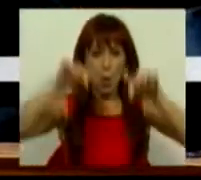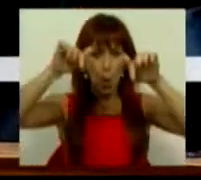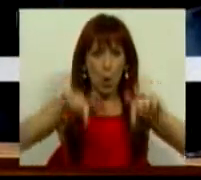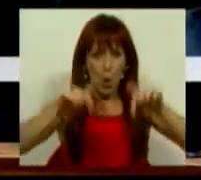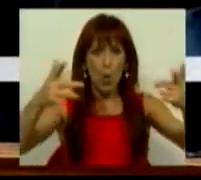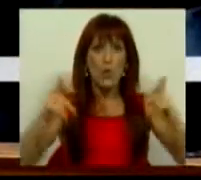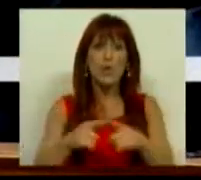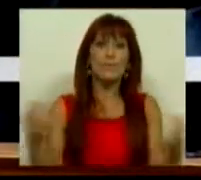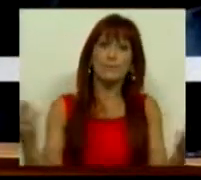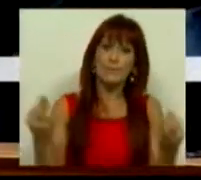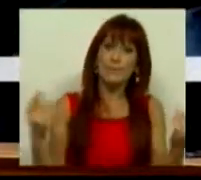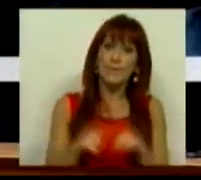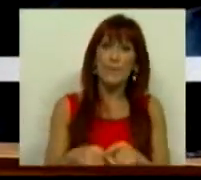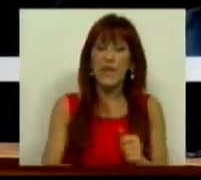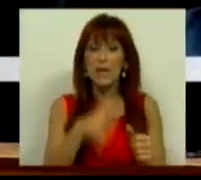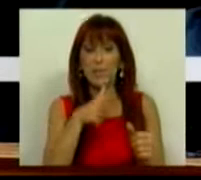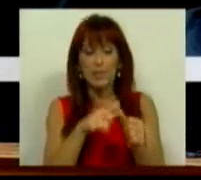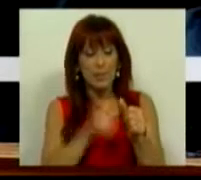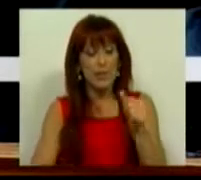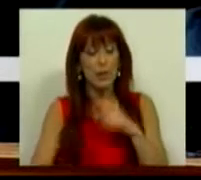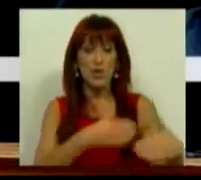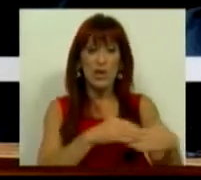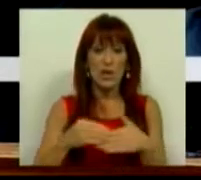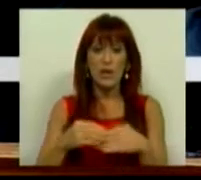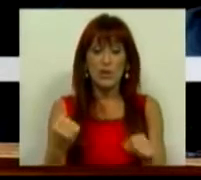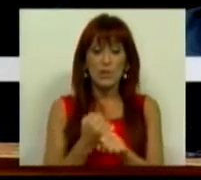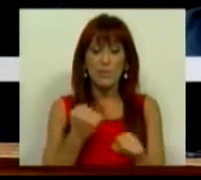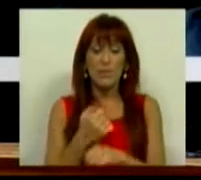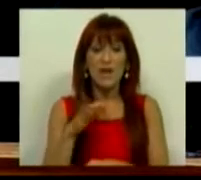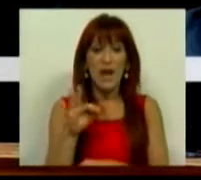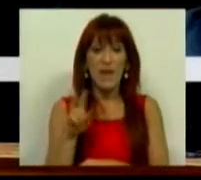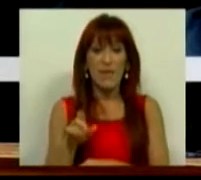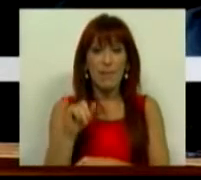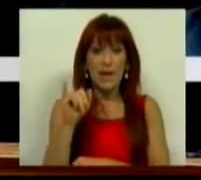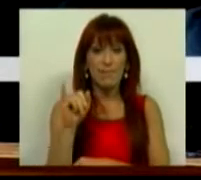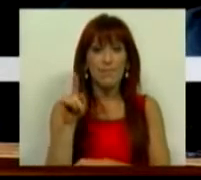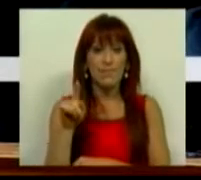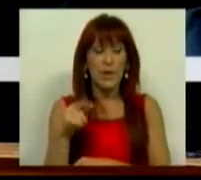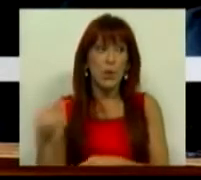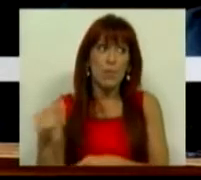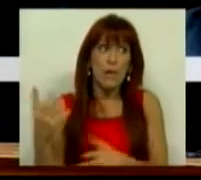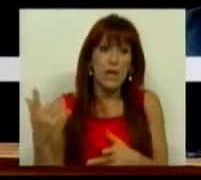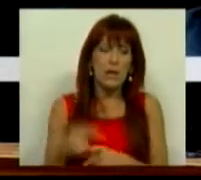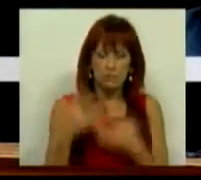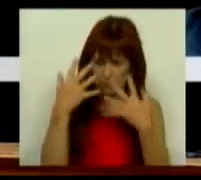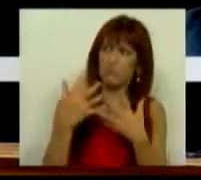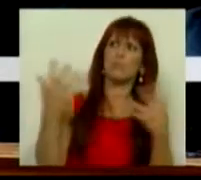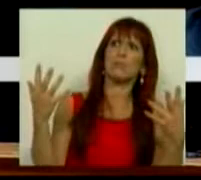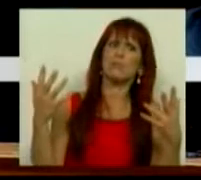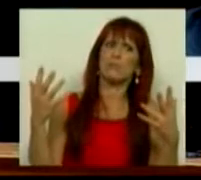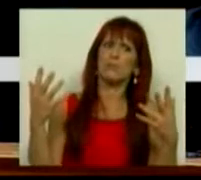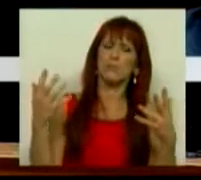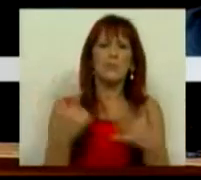hoje. Efetivamente, as declarações do líder da missão do FMI são, no mínimo,